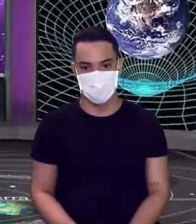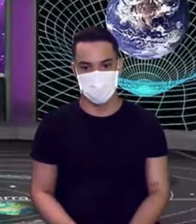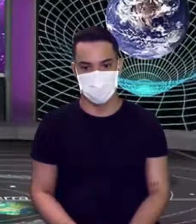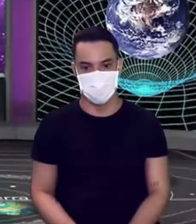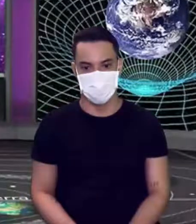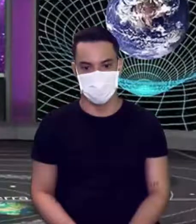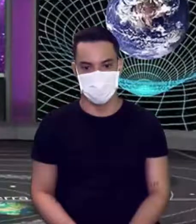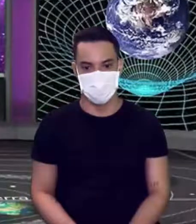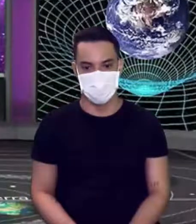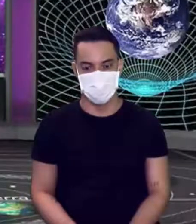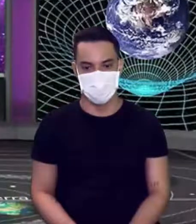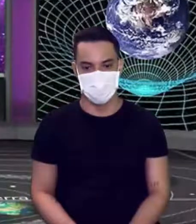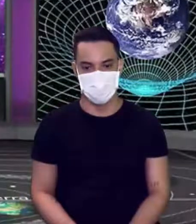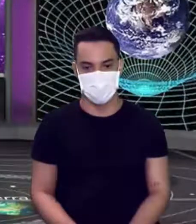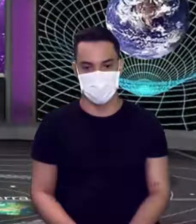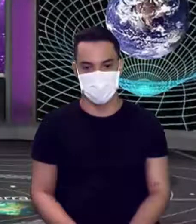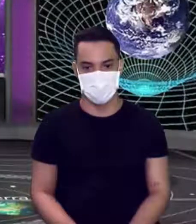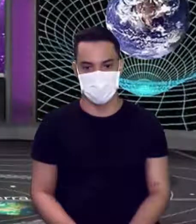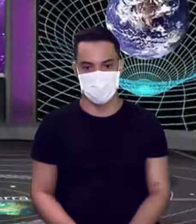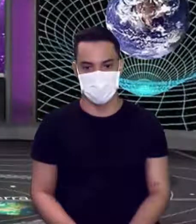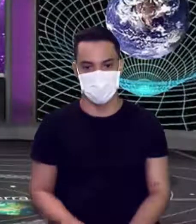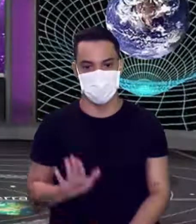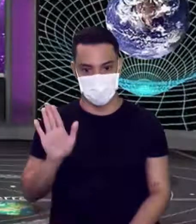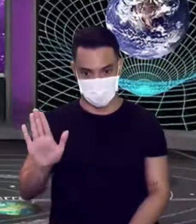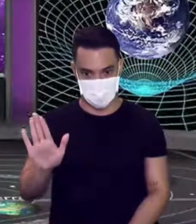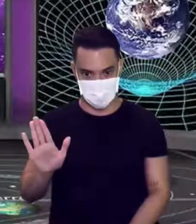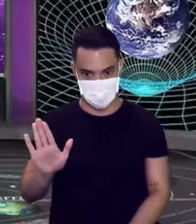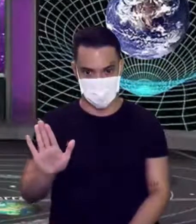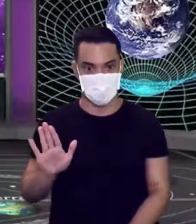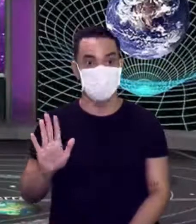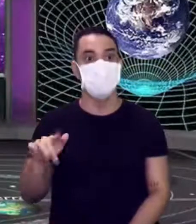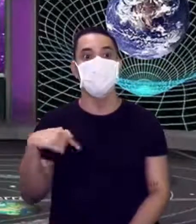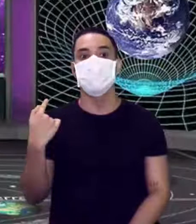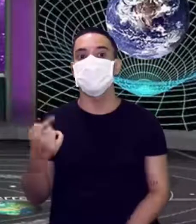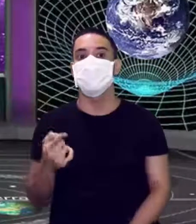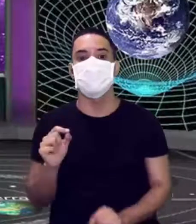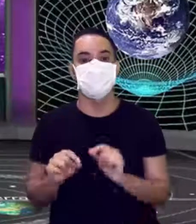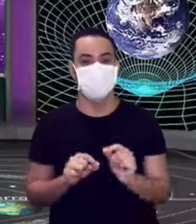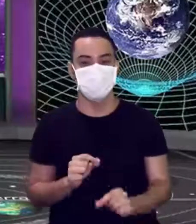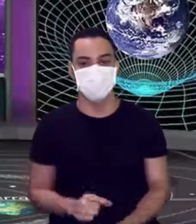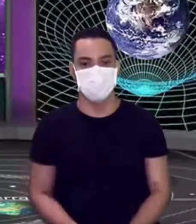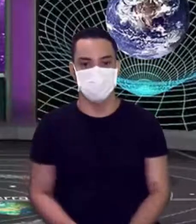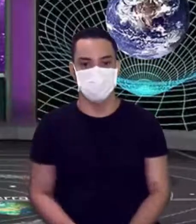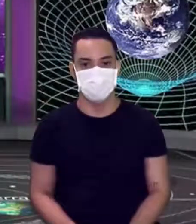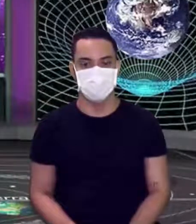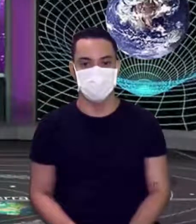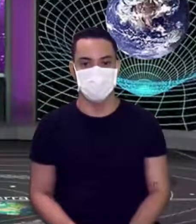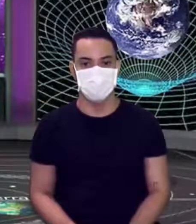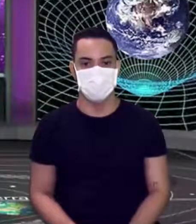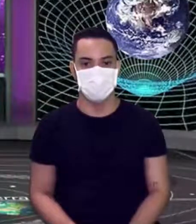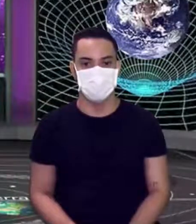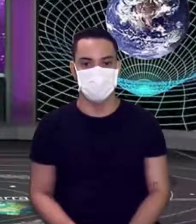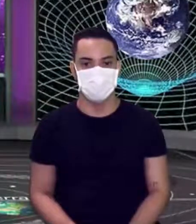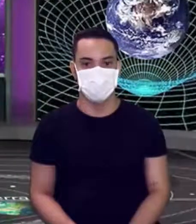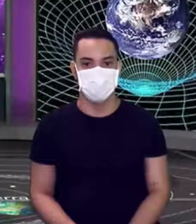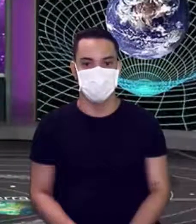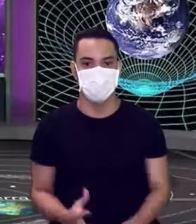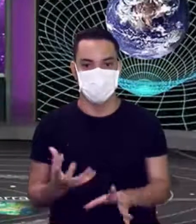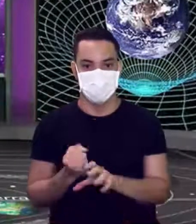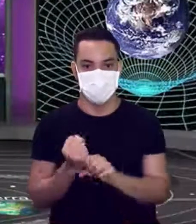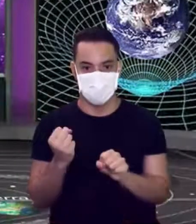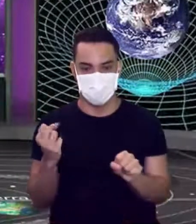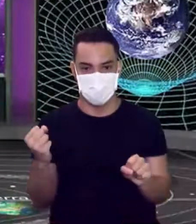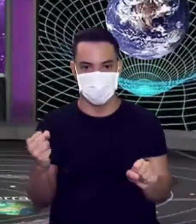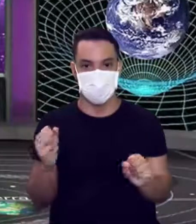ele ficar em equilíbrio. Bom, pessoal, olha só. Se eu pegar aqui o meu canudinho, ó, toquei nele também,